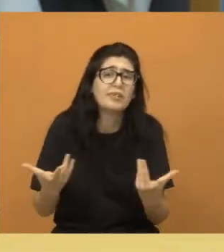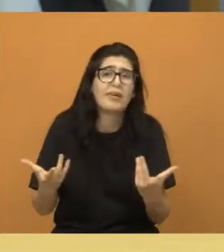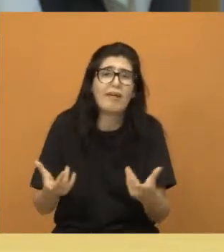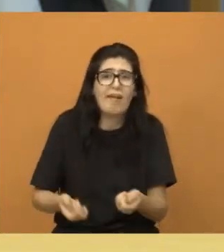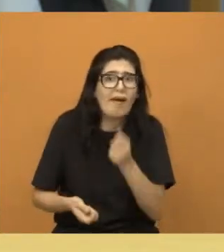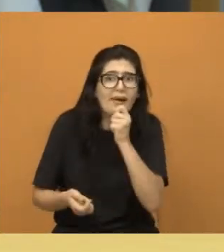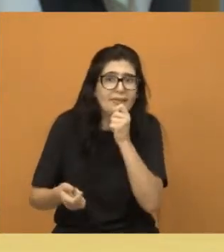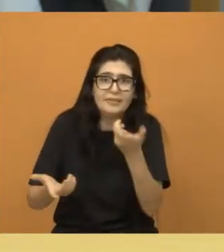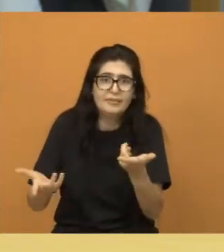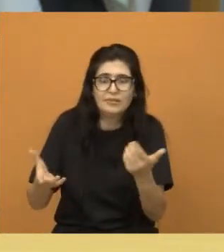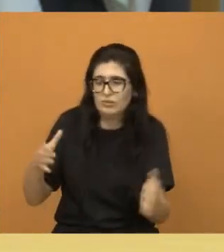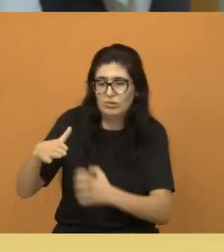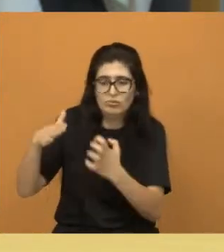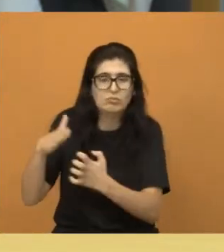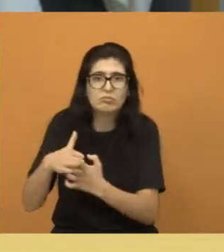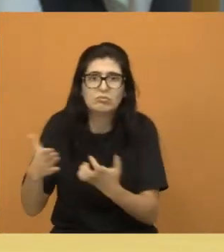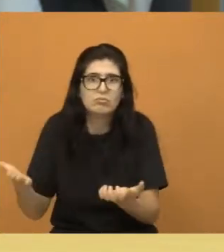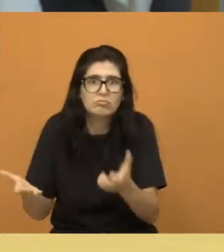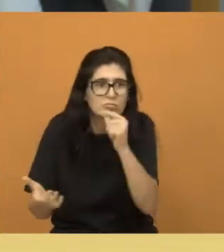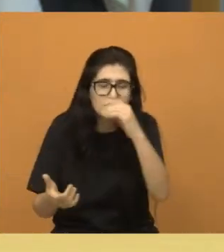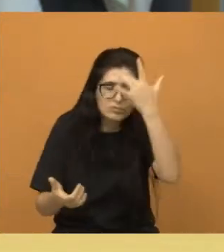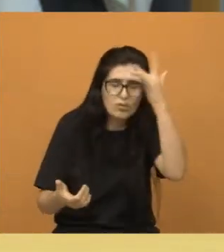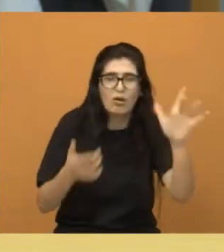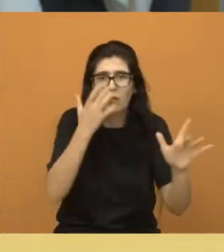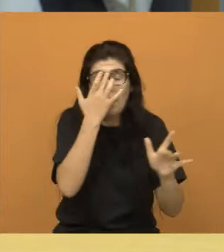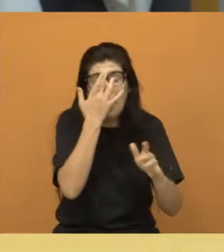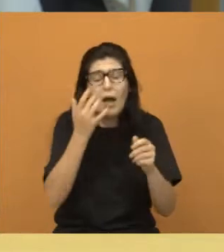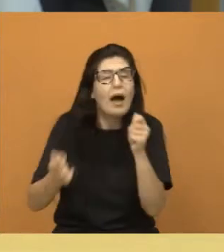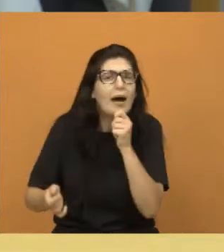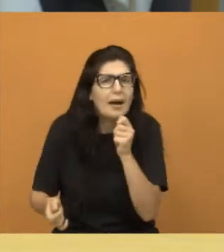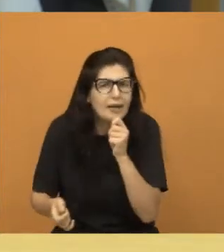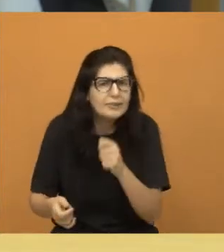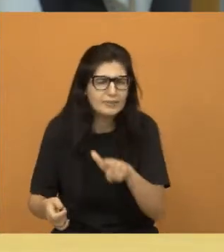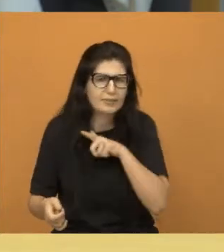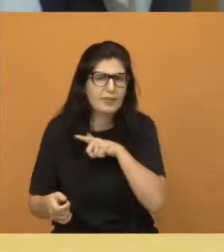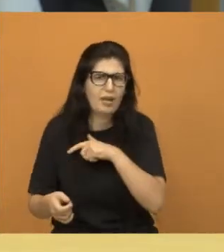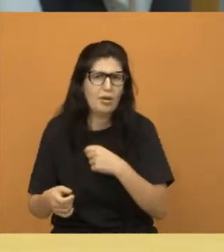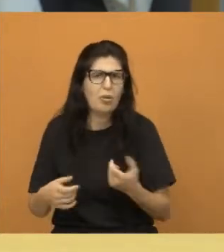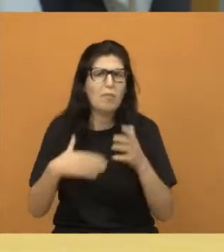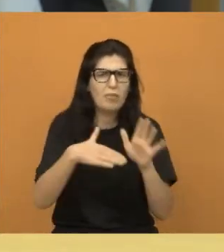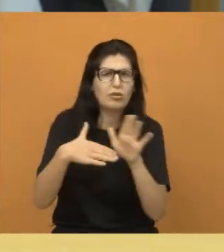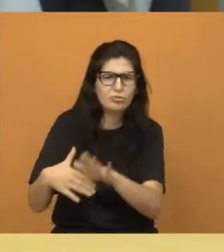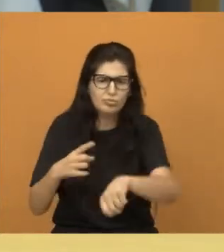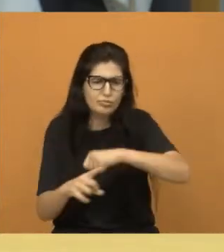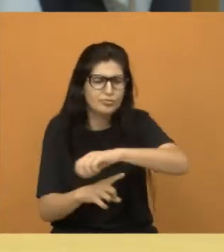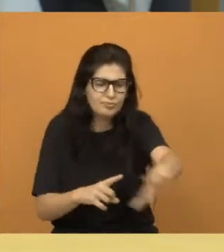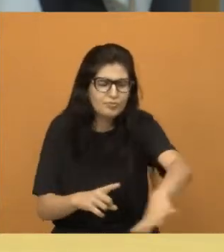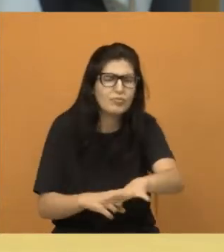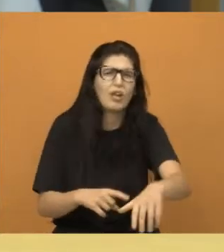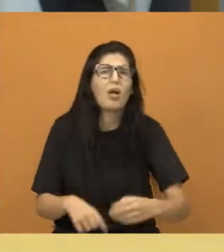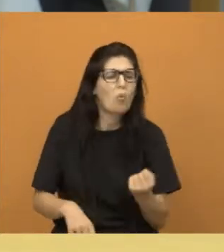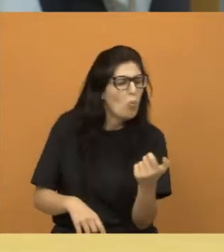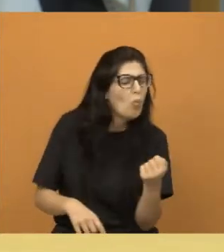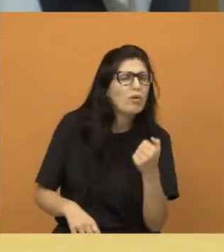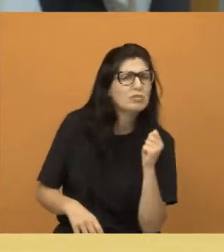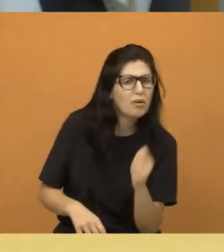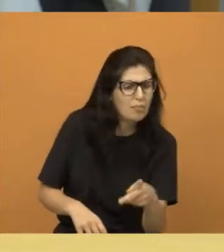SAI inteiro. Ele tem uma assistente social, que também está quase aposentando. Então, eles estão chamando mais uma assistente social. E nós